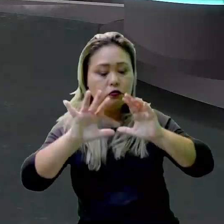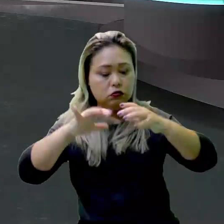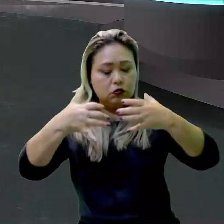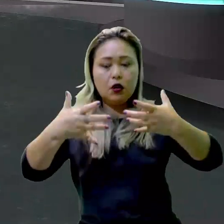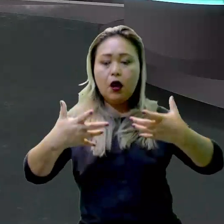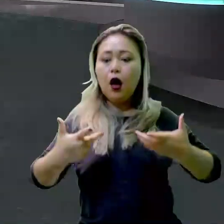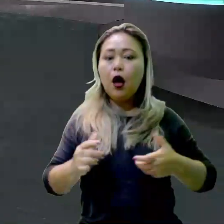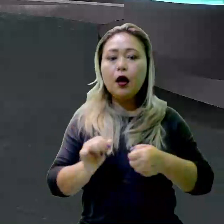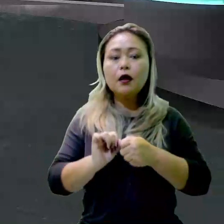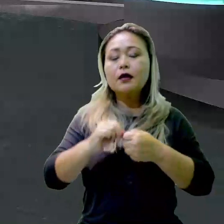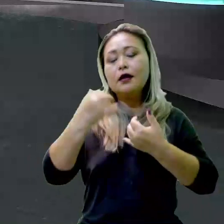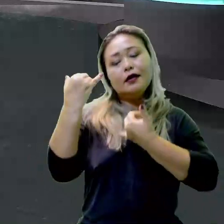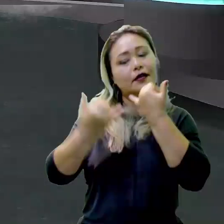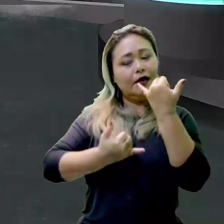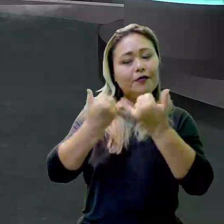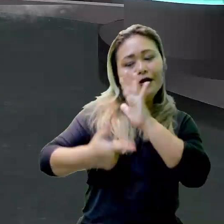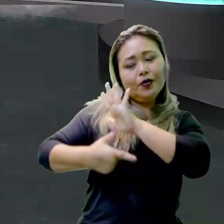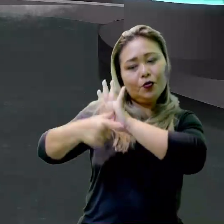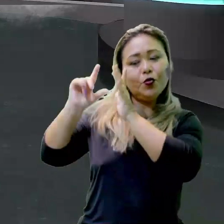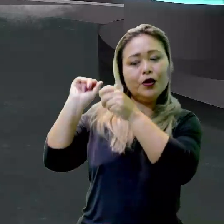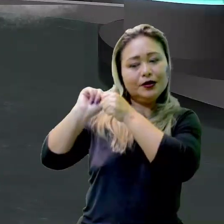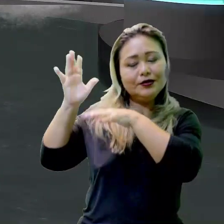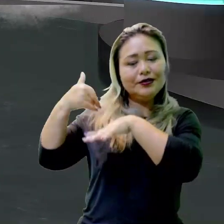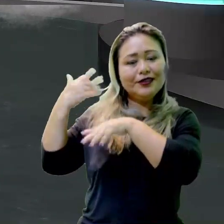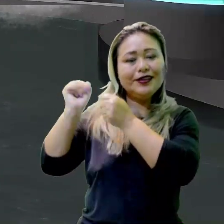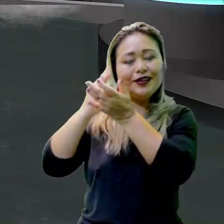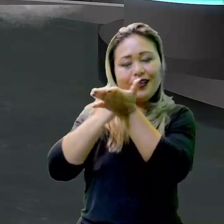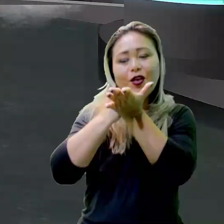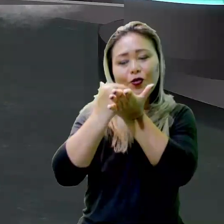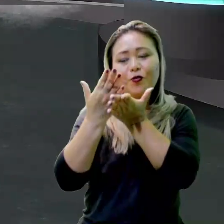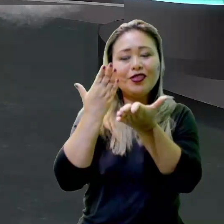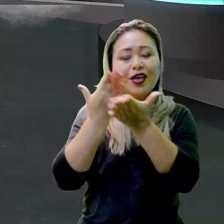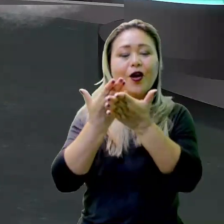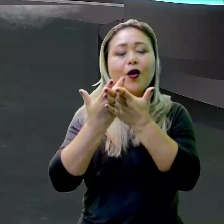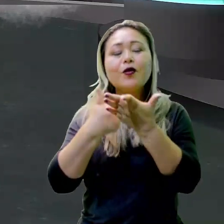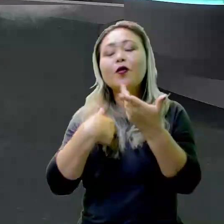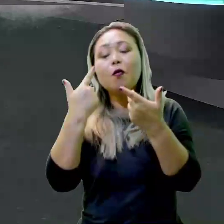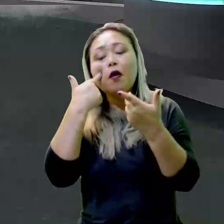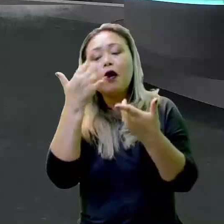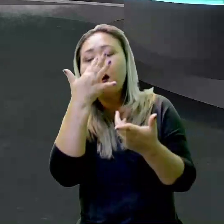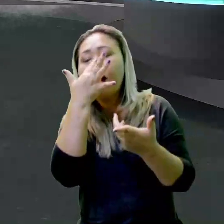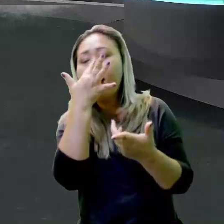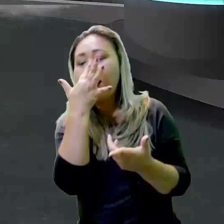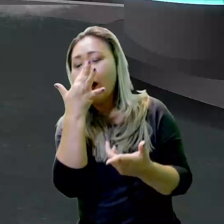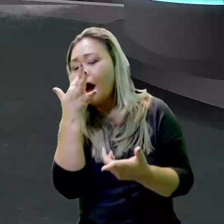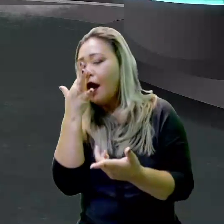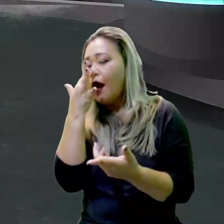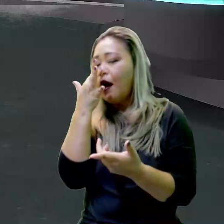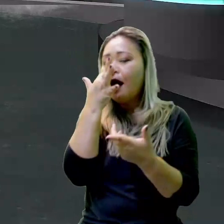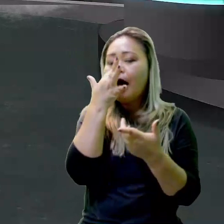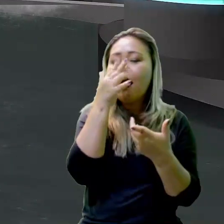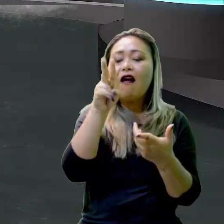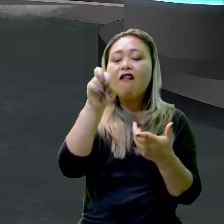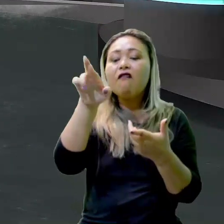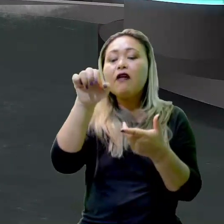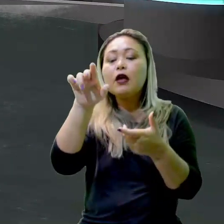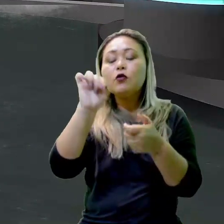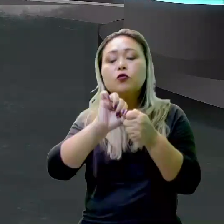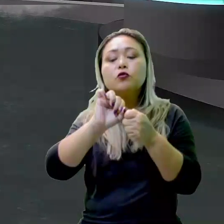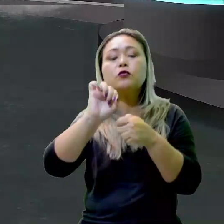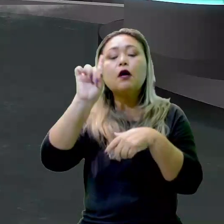deixar de olhar, eu estava brincando aqui antes da gente começar a aula, que eu não posso deixar de olhar para Vênus de